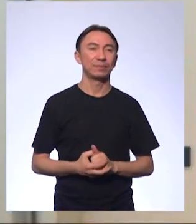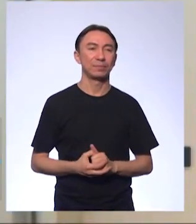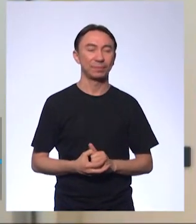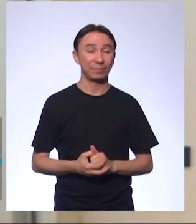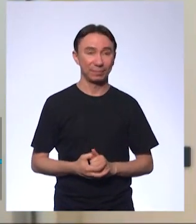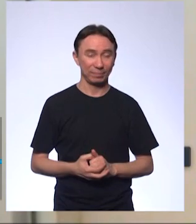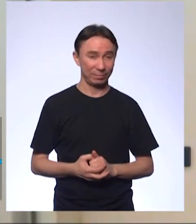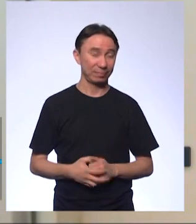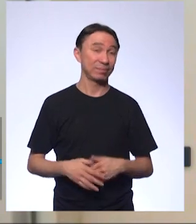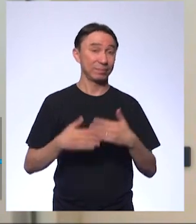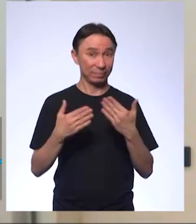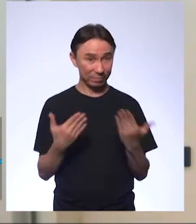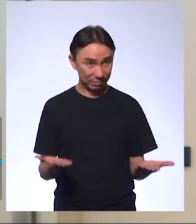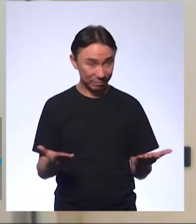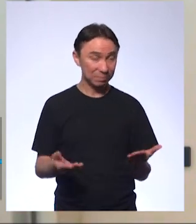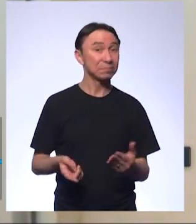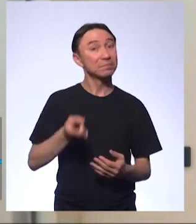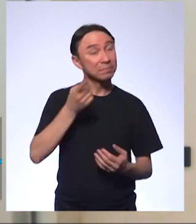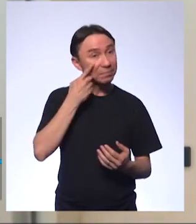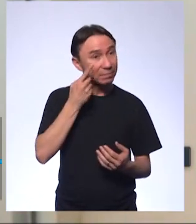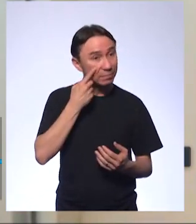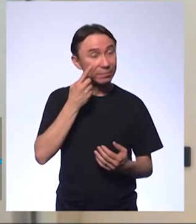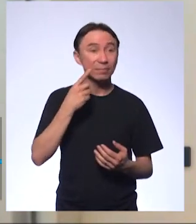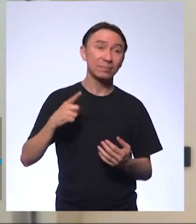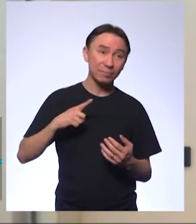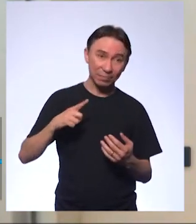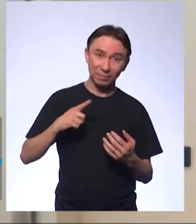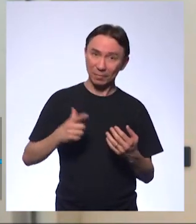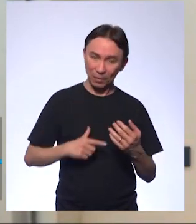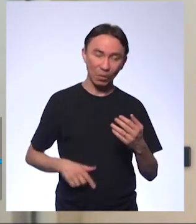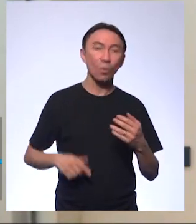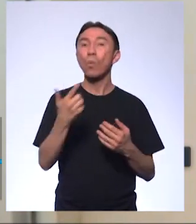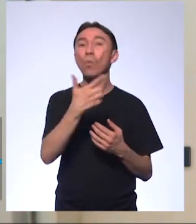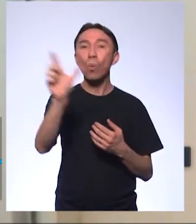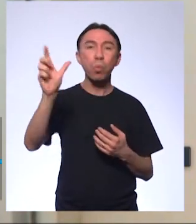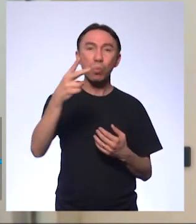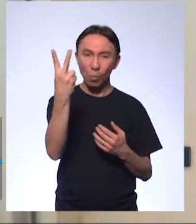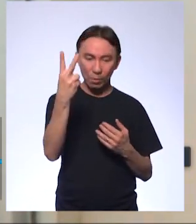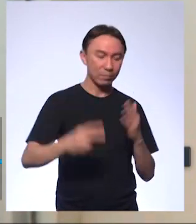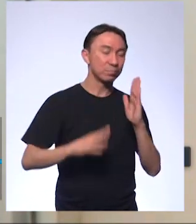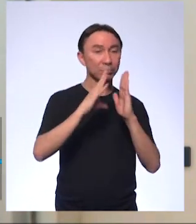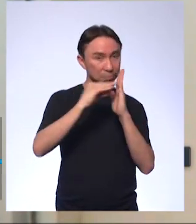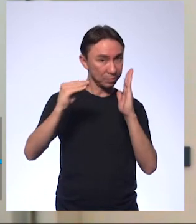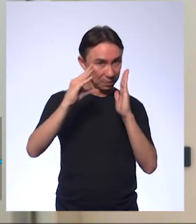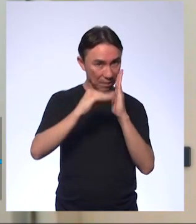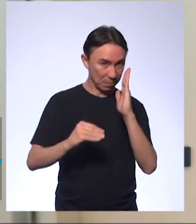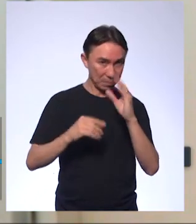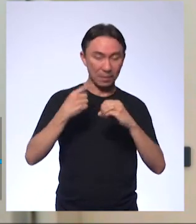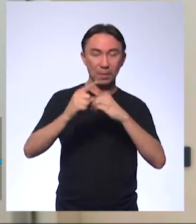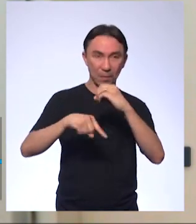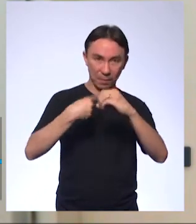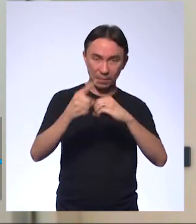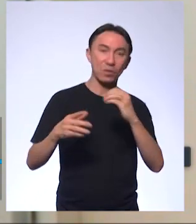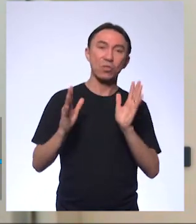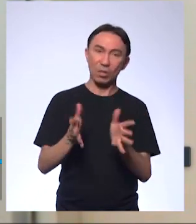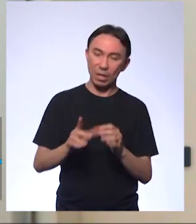A partir do átomo de hidrogênio, que é o mais simples, porque possui apenas um elétron, Bohr deu a sua contribuição ao modelo atômico de